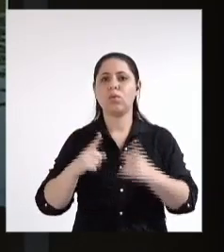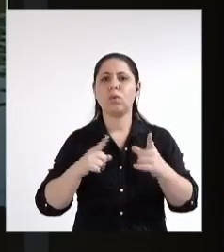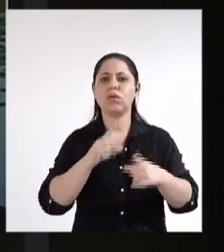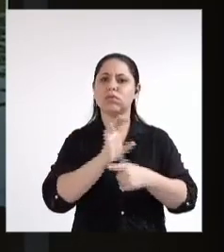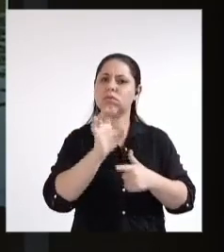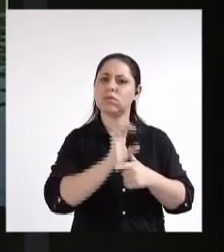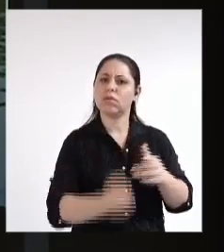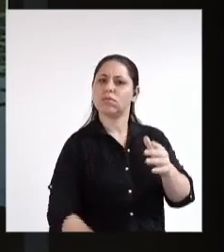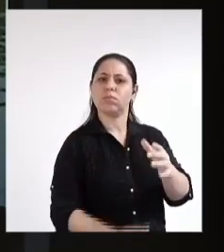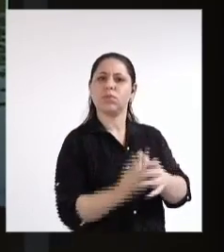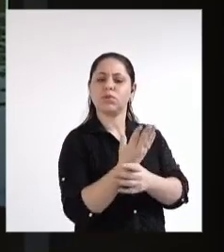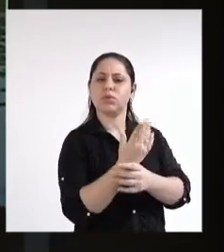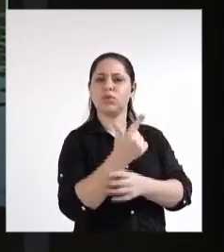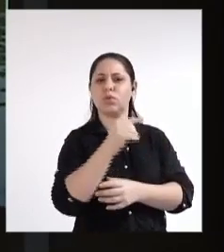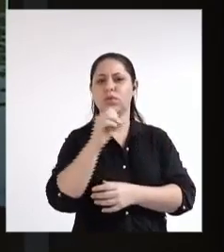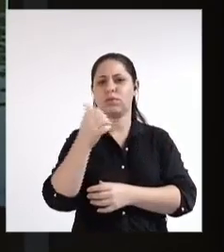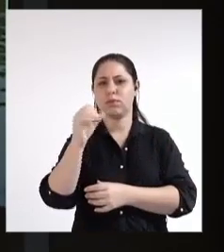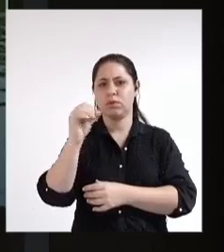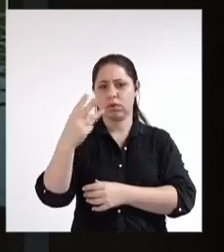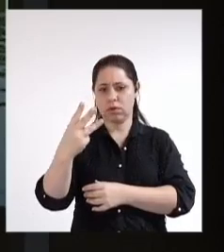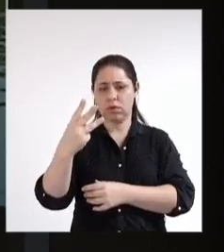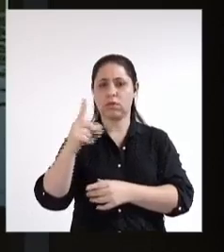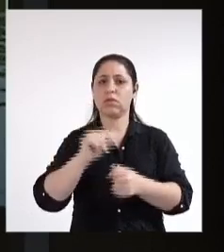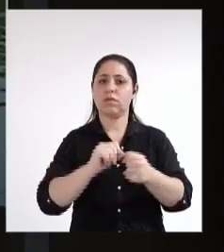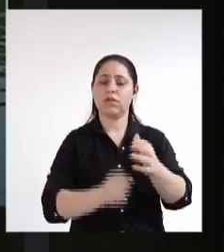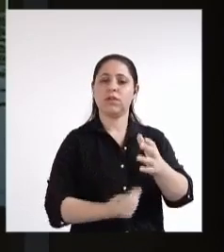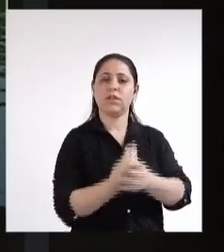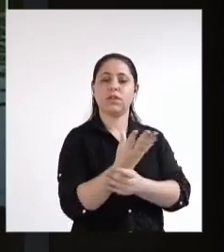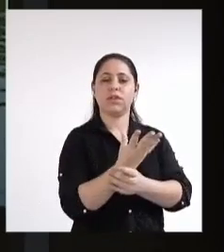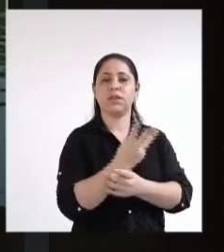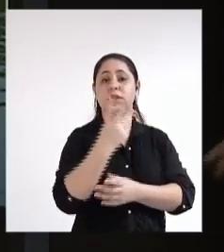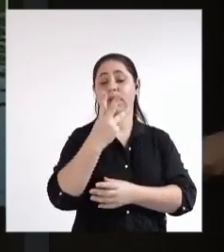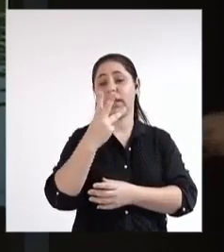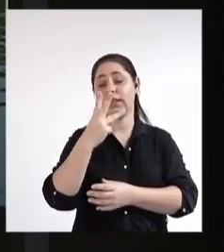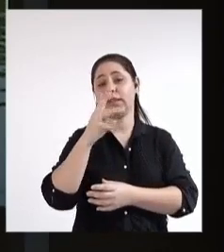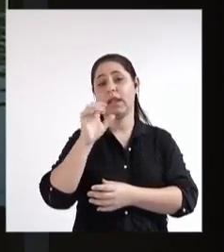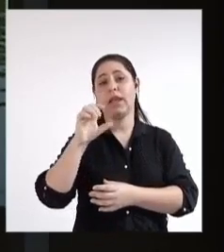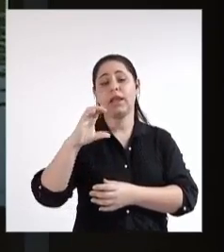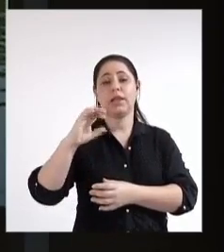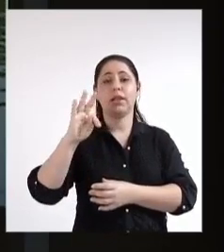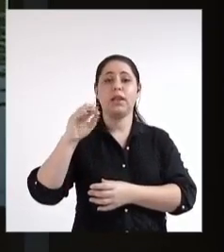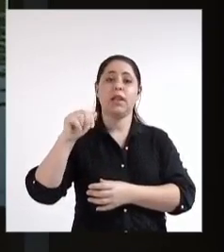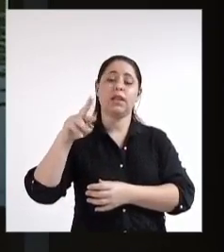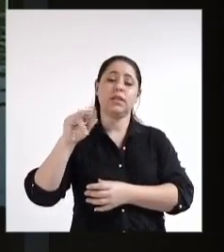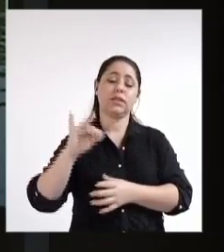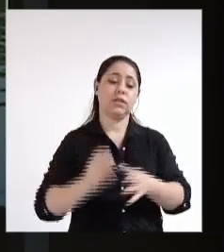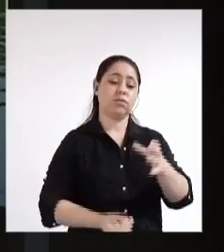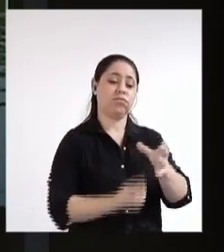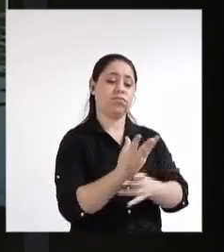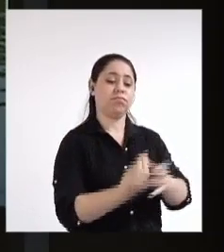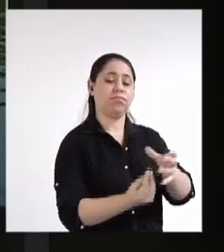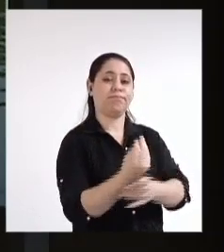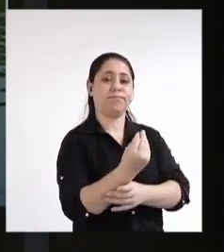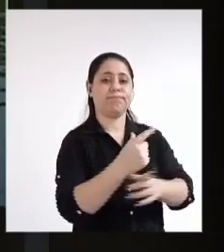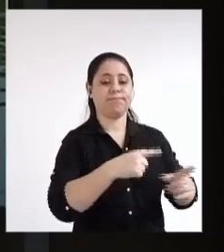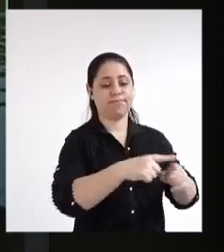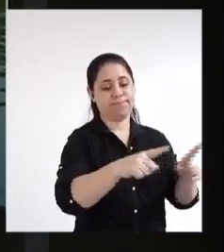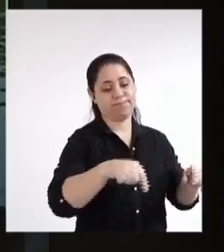essa unidade de conservação que em 2003 ele criou em três hectares não dá pra ver livre da caximba estreou em 3 hectares